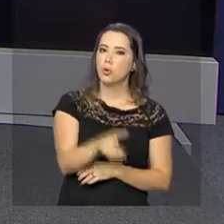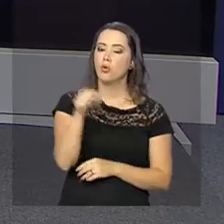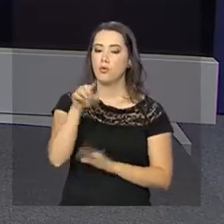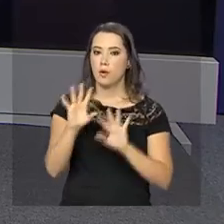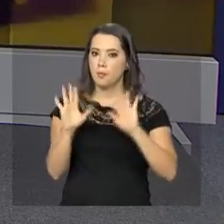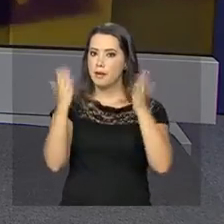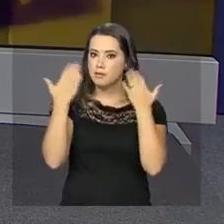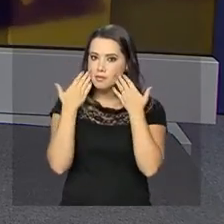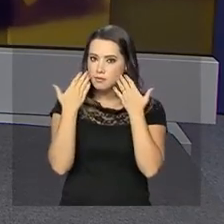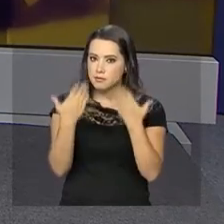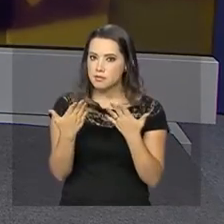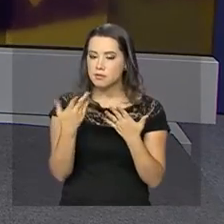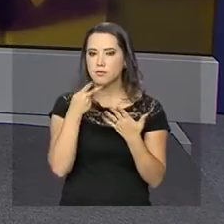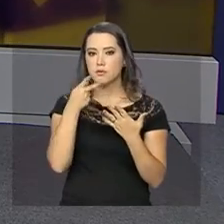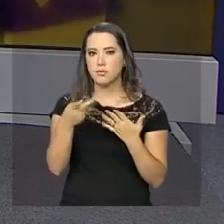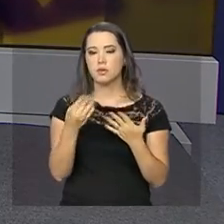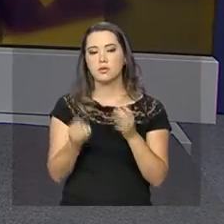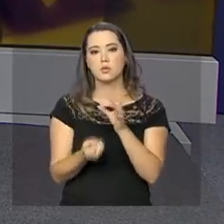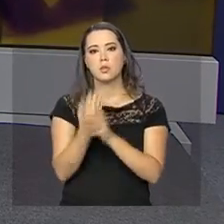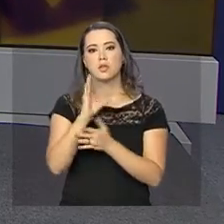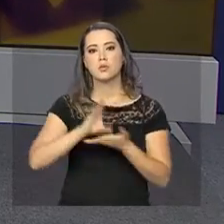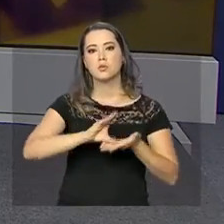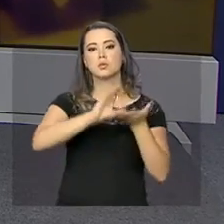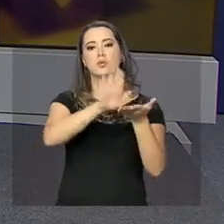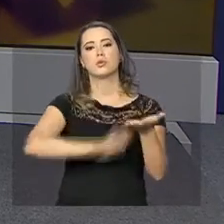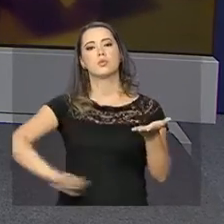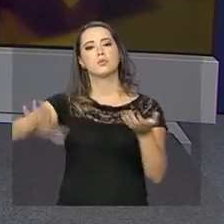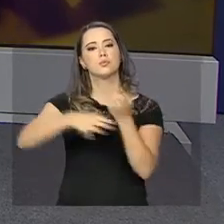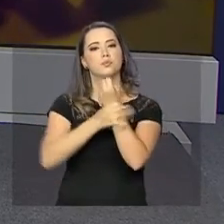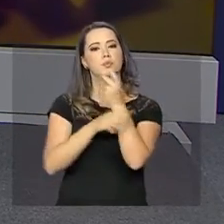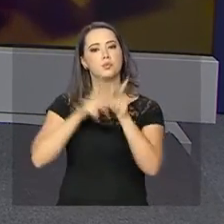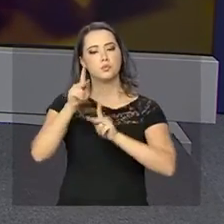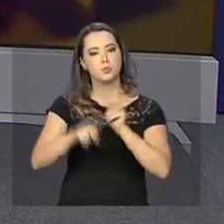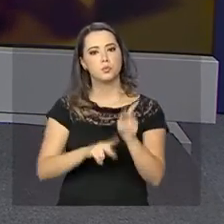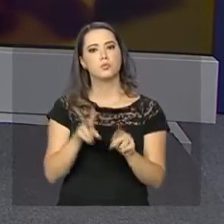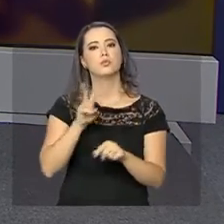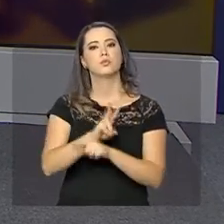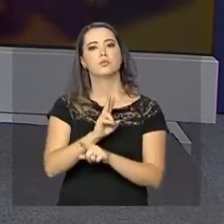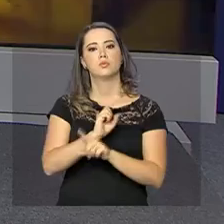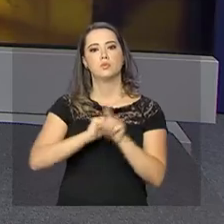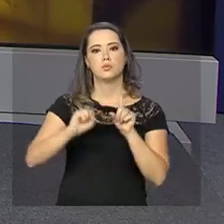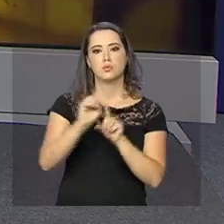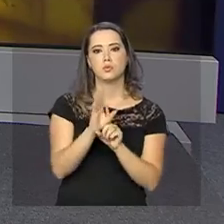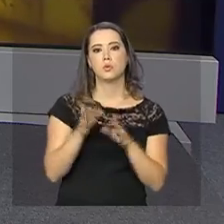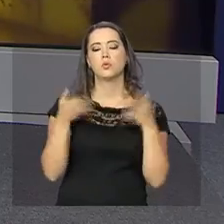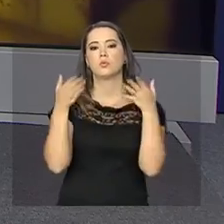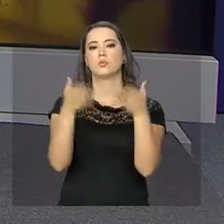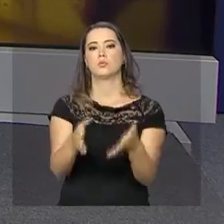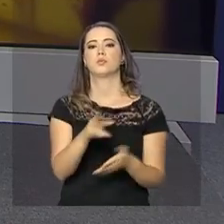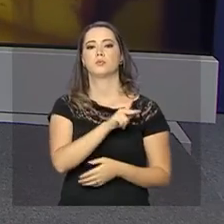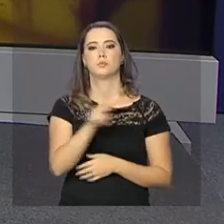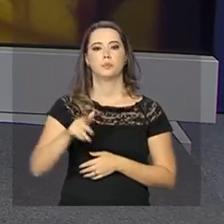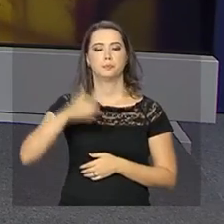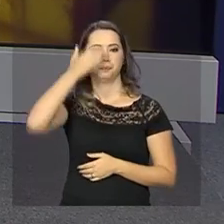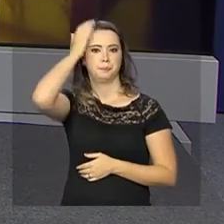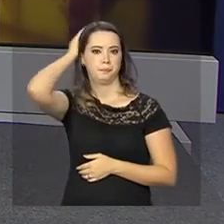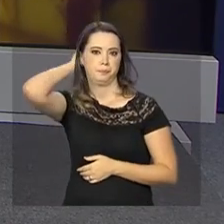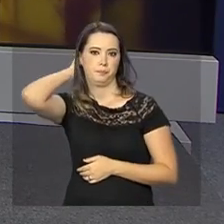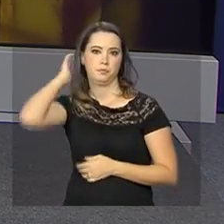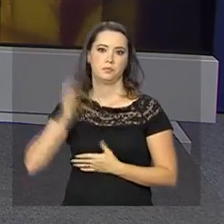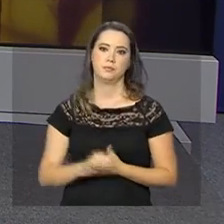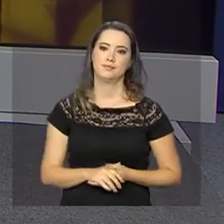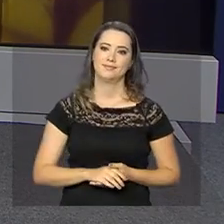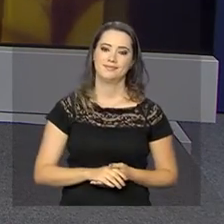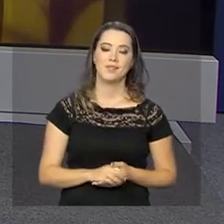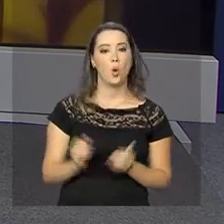outras informações sobre a solenidade de instalação do Conselho Nacional de Segurança Pública e Defesa Social, que terá a participação do presidente